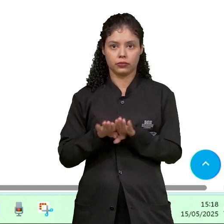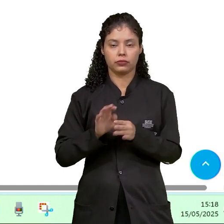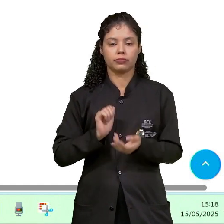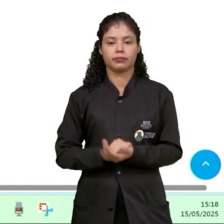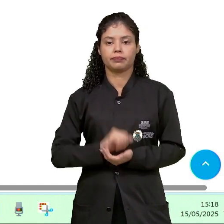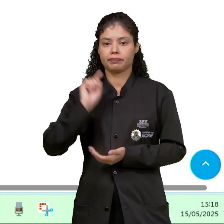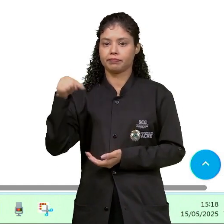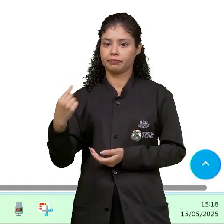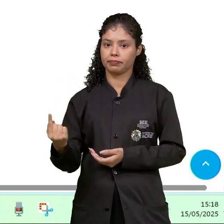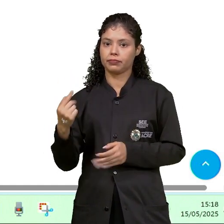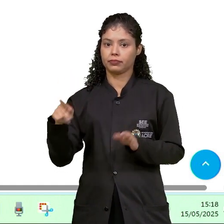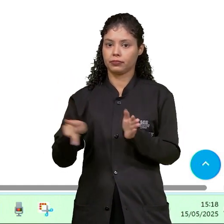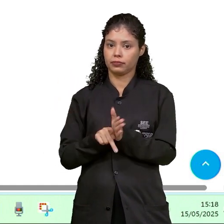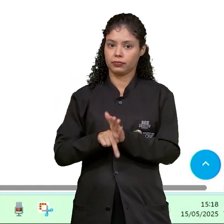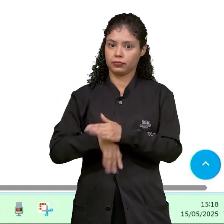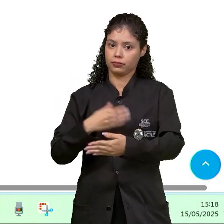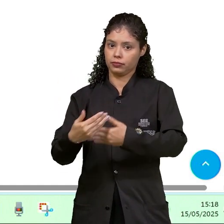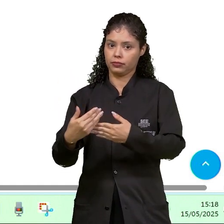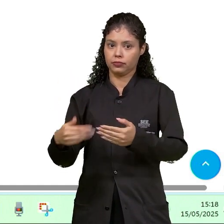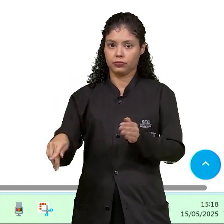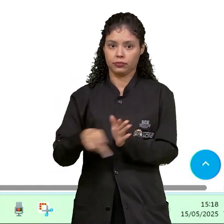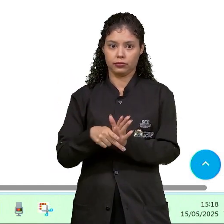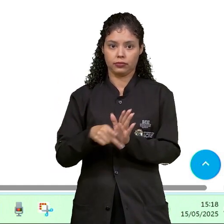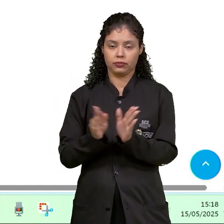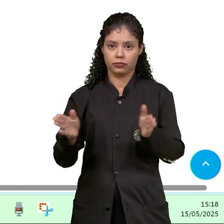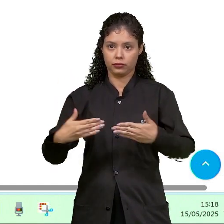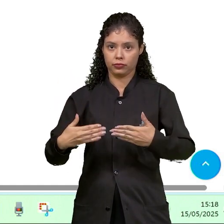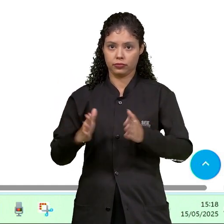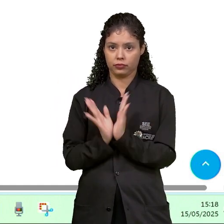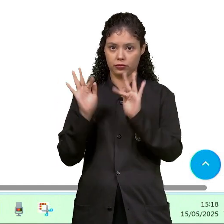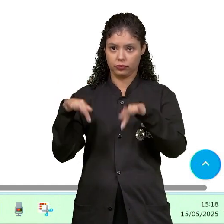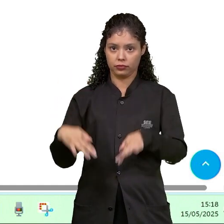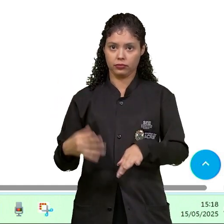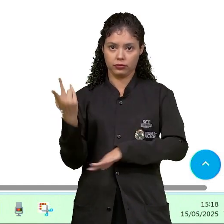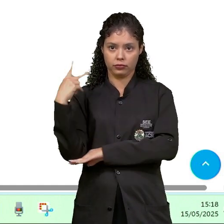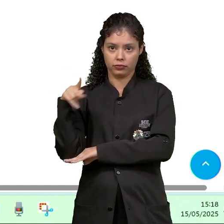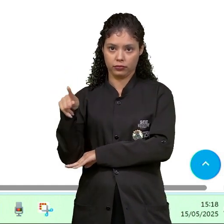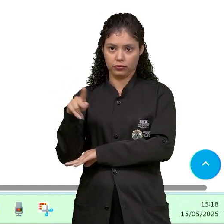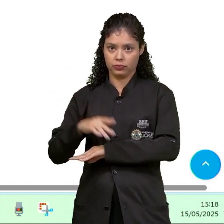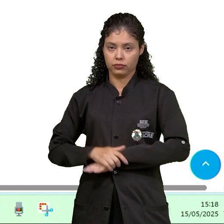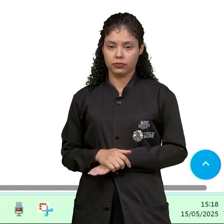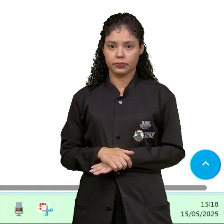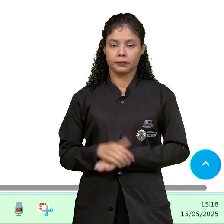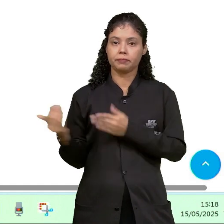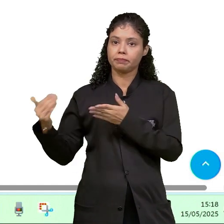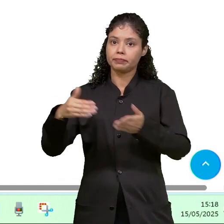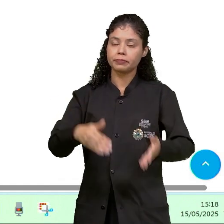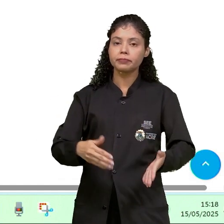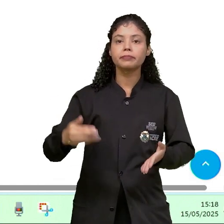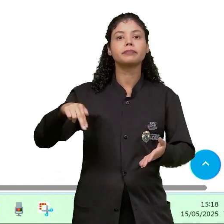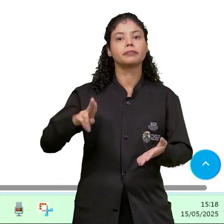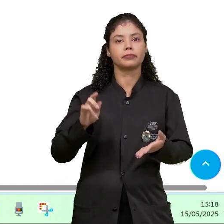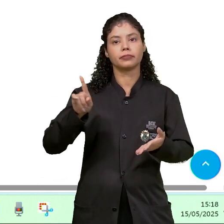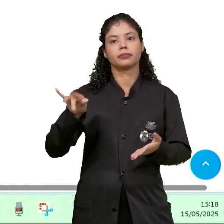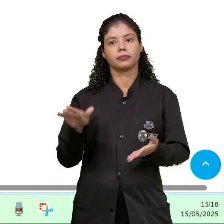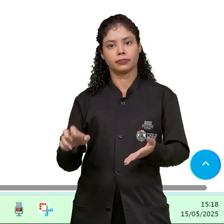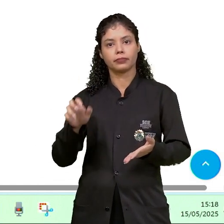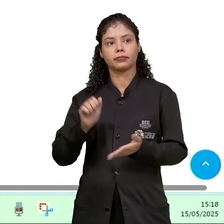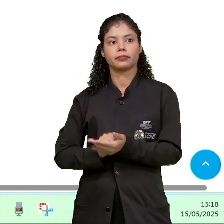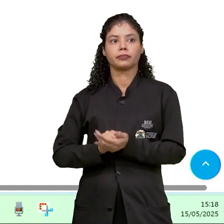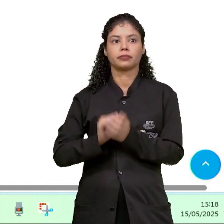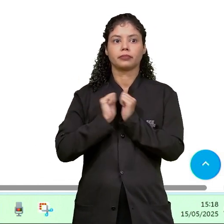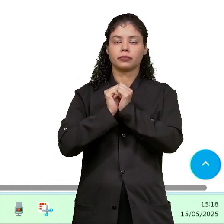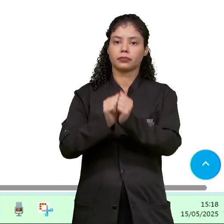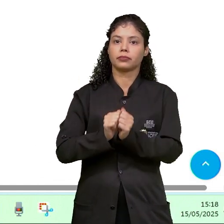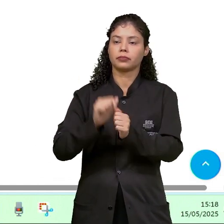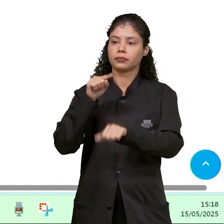é, ó, processos com andamento fechado na unidade ao final do período. Então, esses processos chegaram na minha unidade, depois que ele ficou comigo um